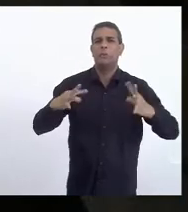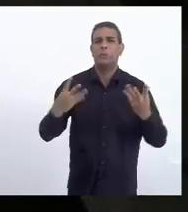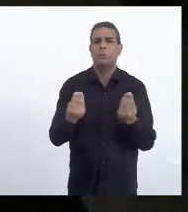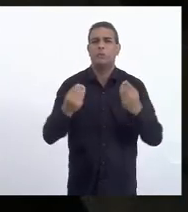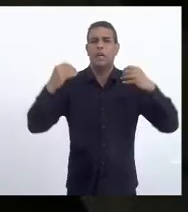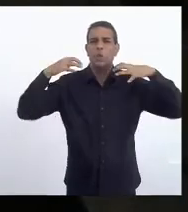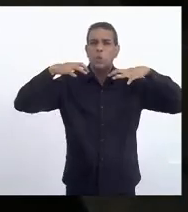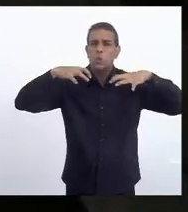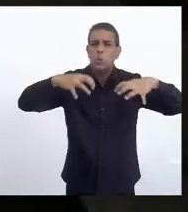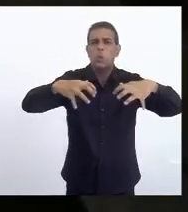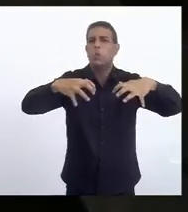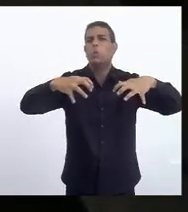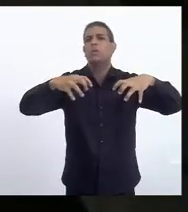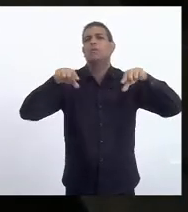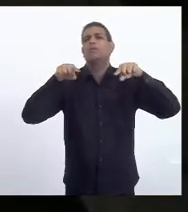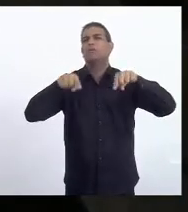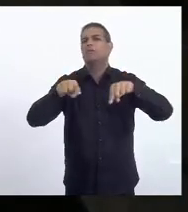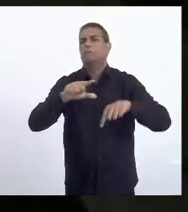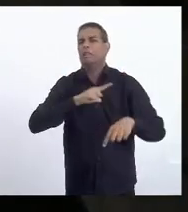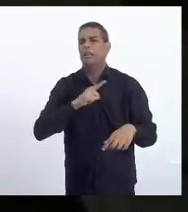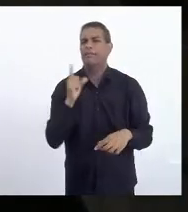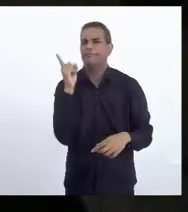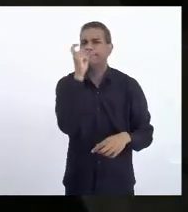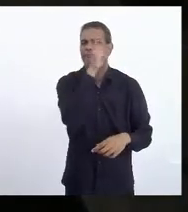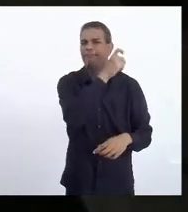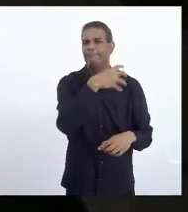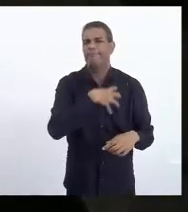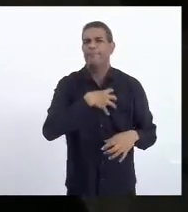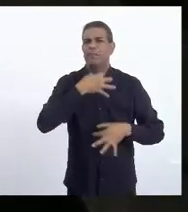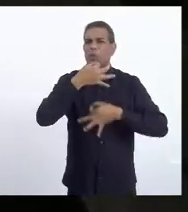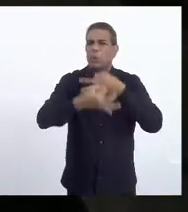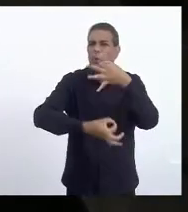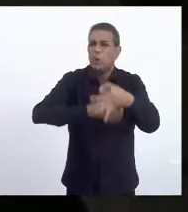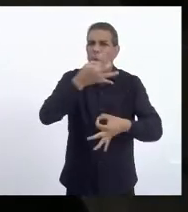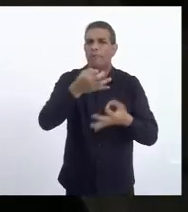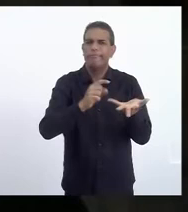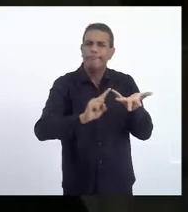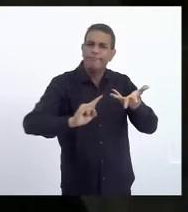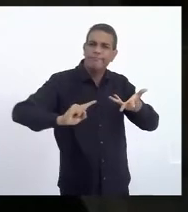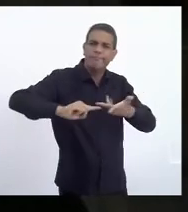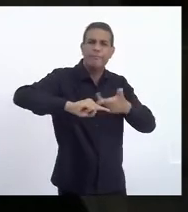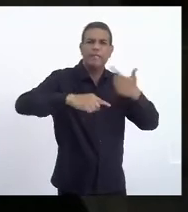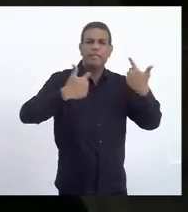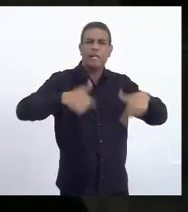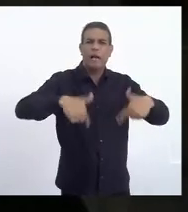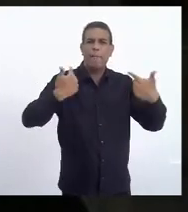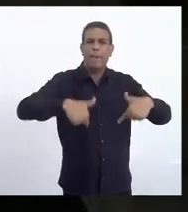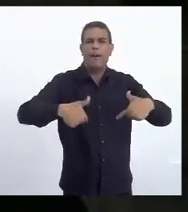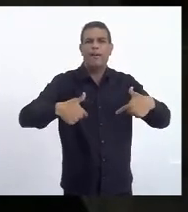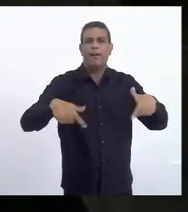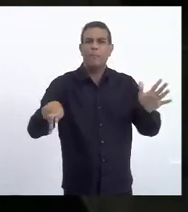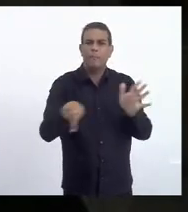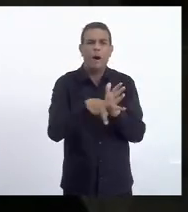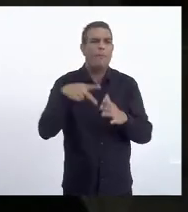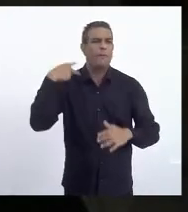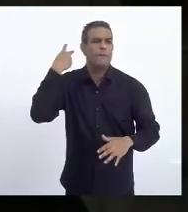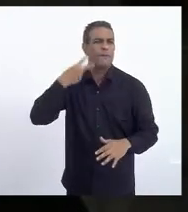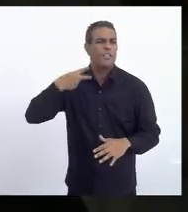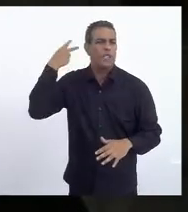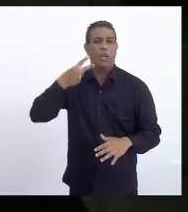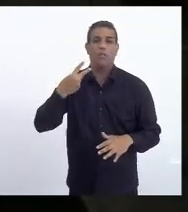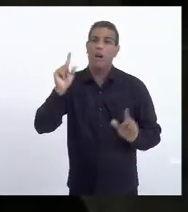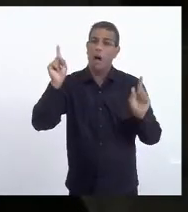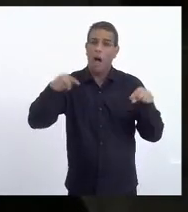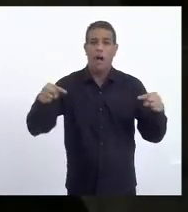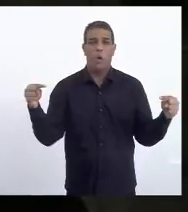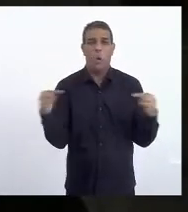chuvas se aparecer um personagem que começou a criticar o trabalho dos vereadores que eu trabalho